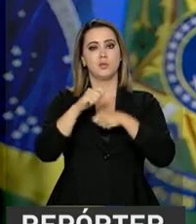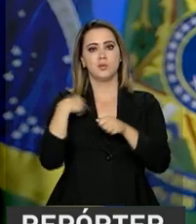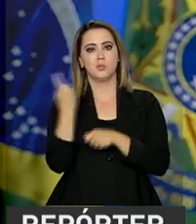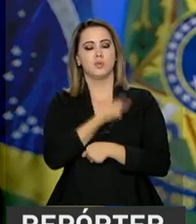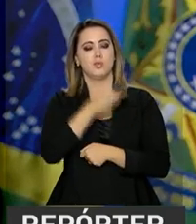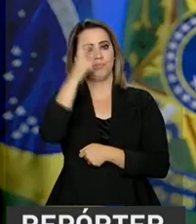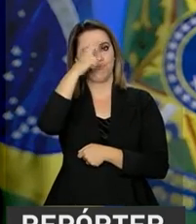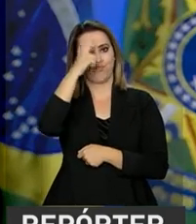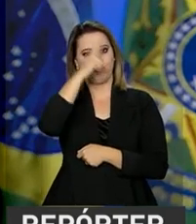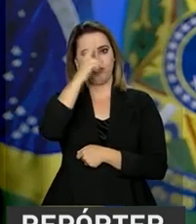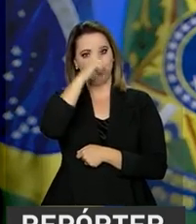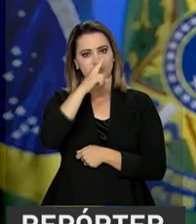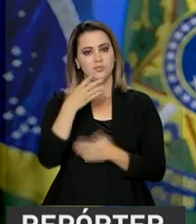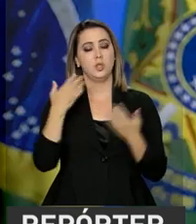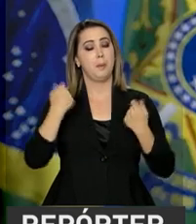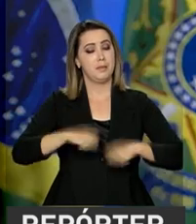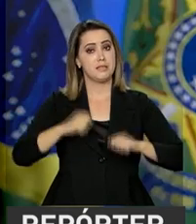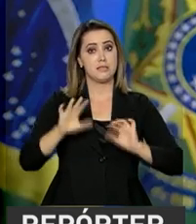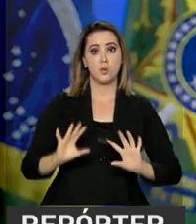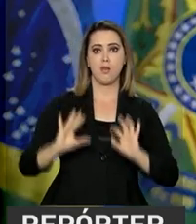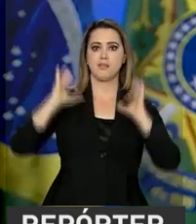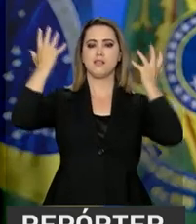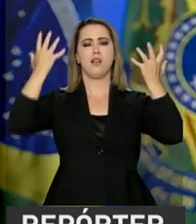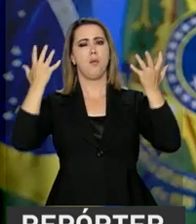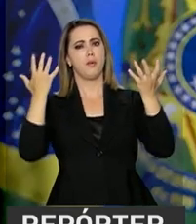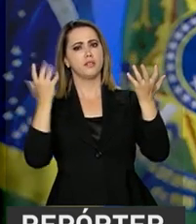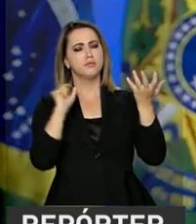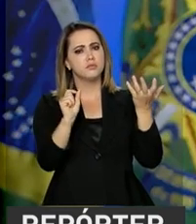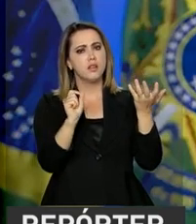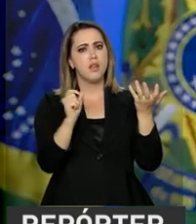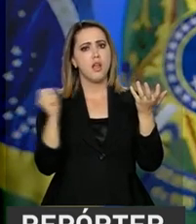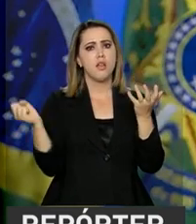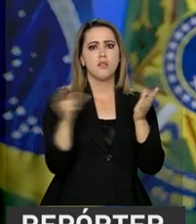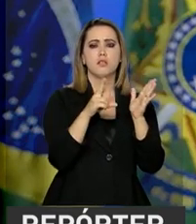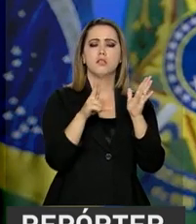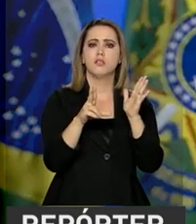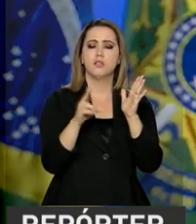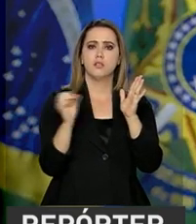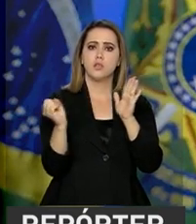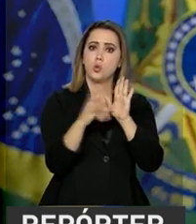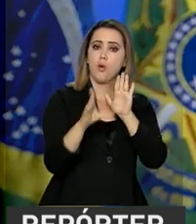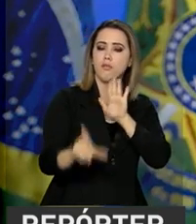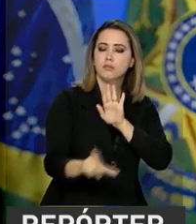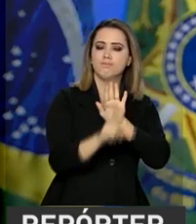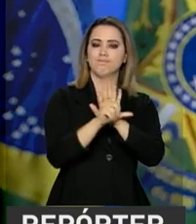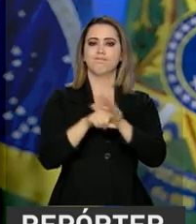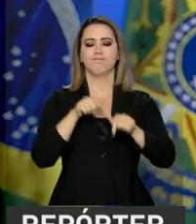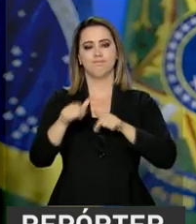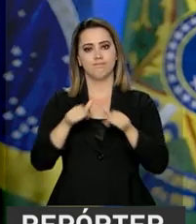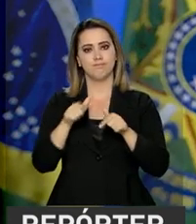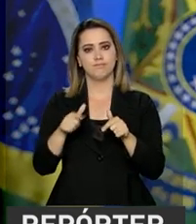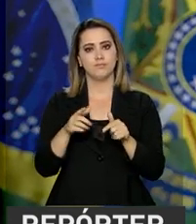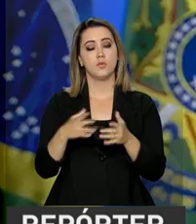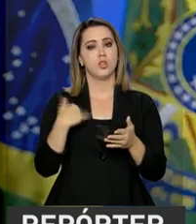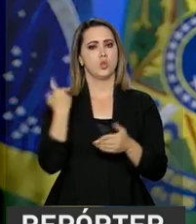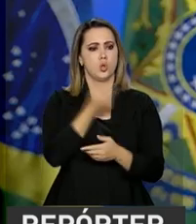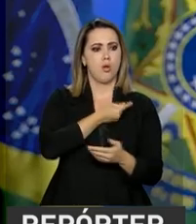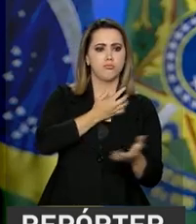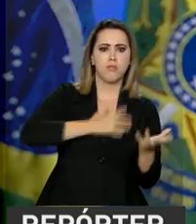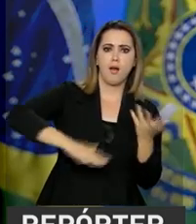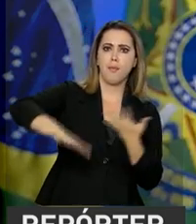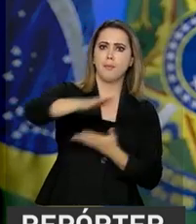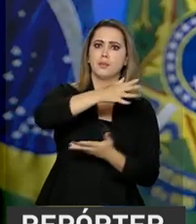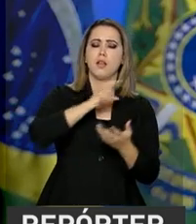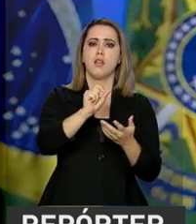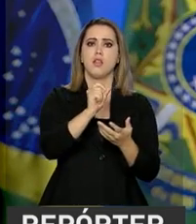história e temos que Celebrar volto a dizer a reforma trabalhista a revolução que fizemos